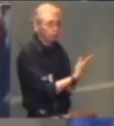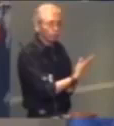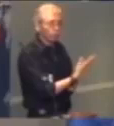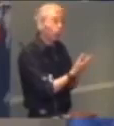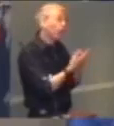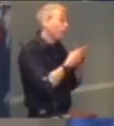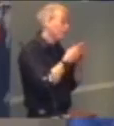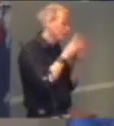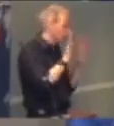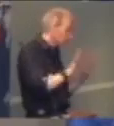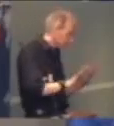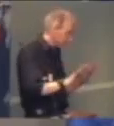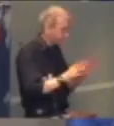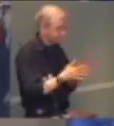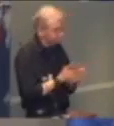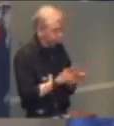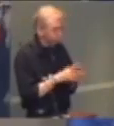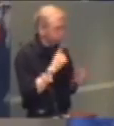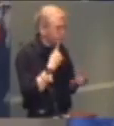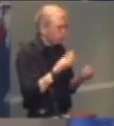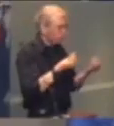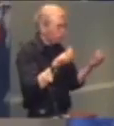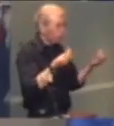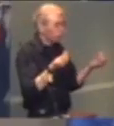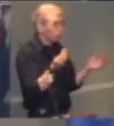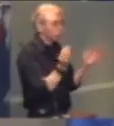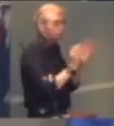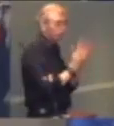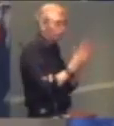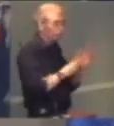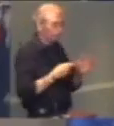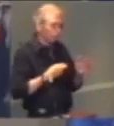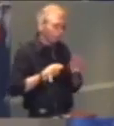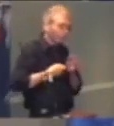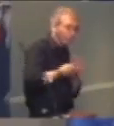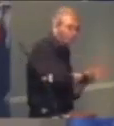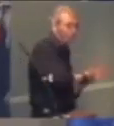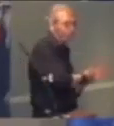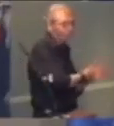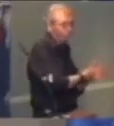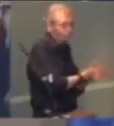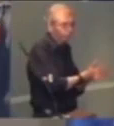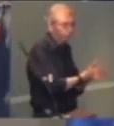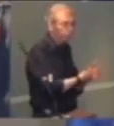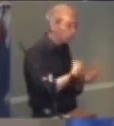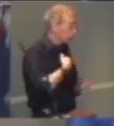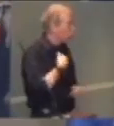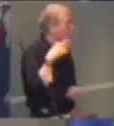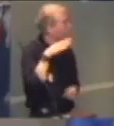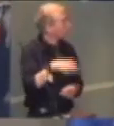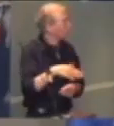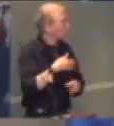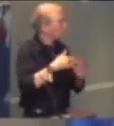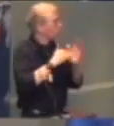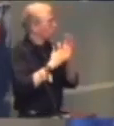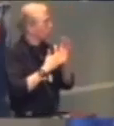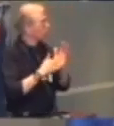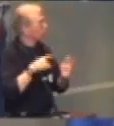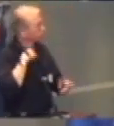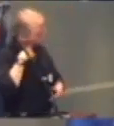uma certa forma foi colocada por imposição e eu disse que vinha para cá hoje para dizer que vamos continuar na